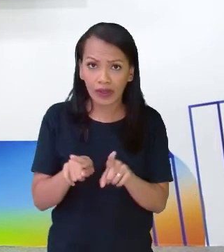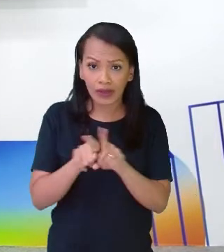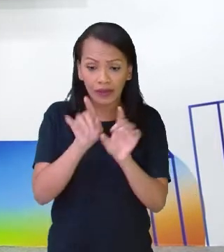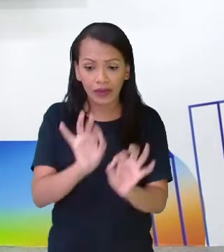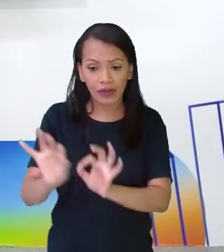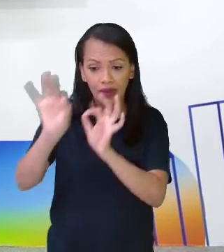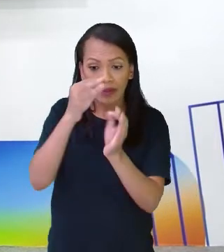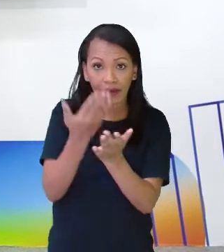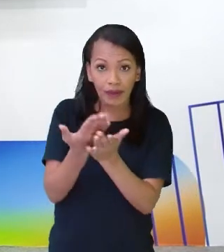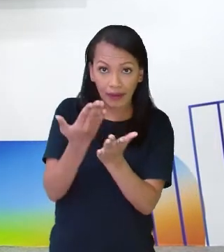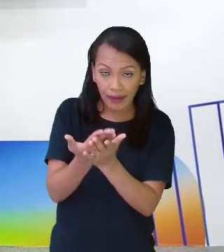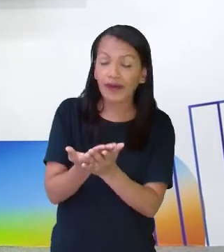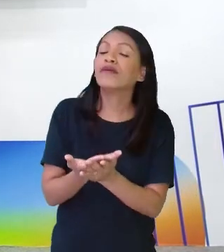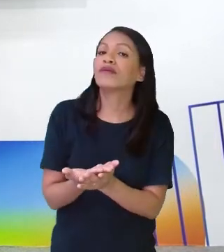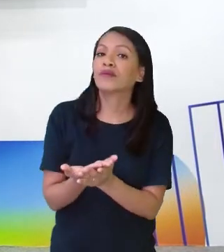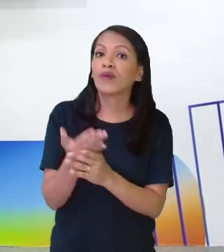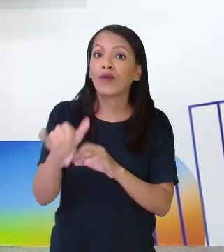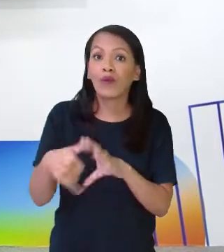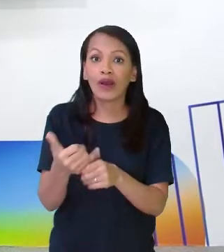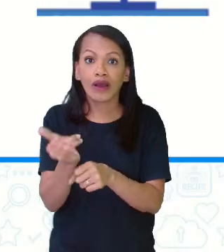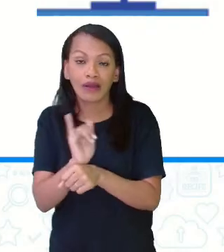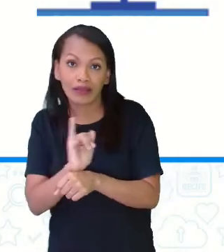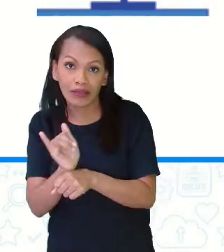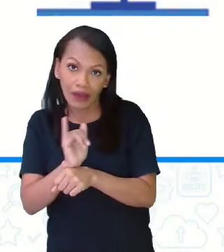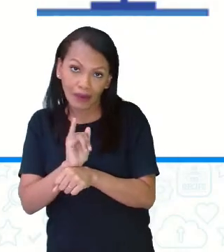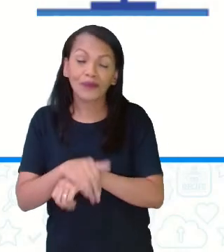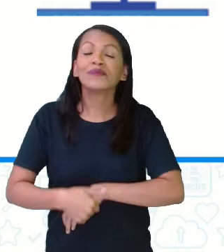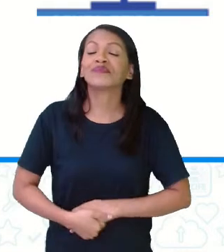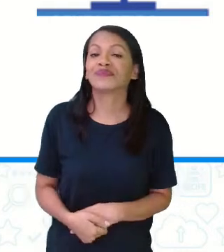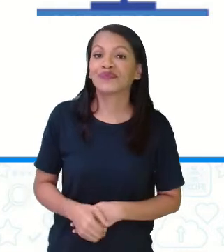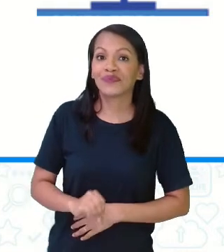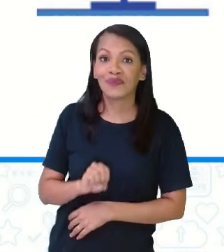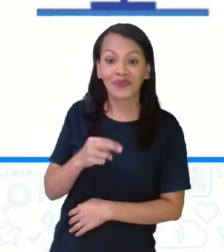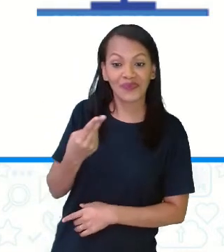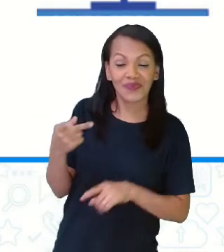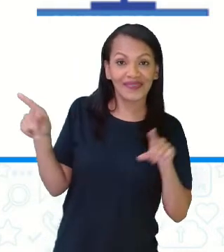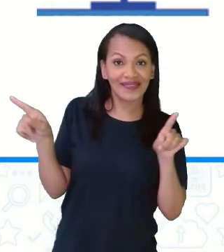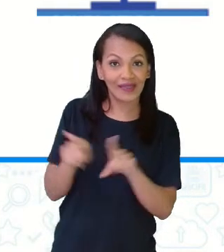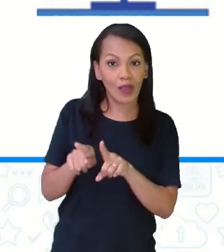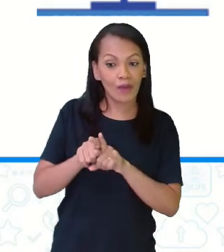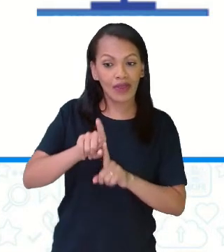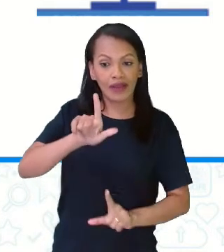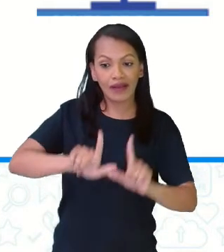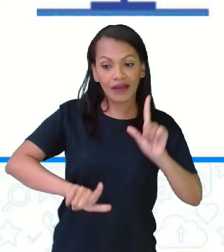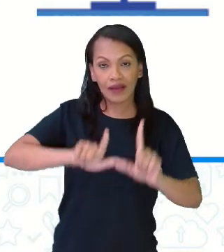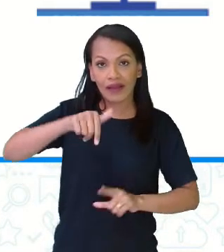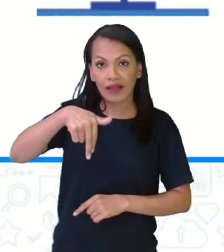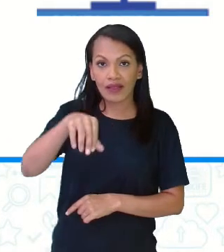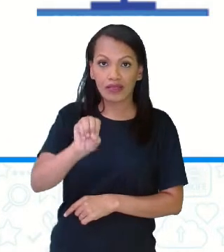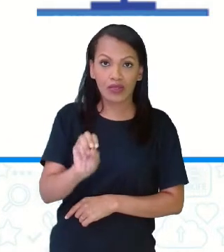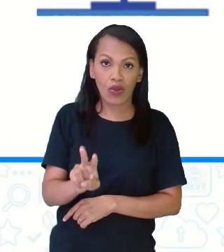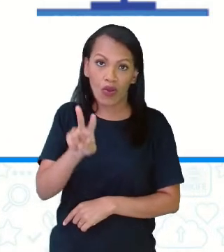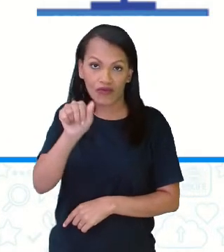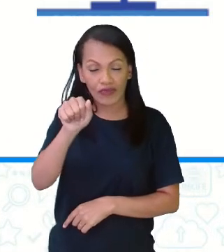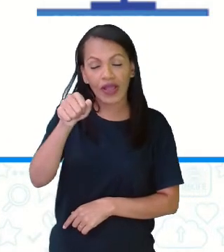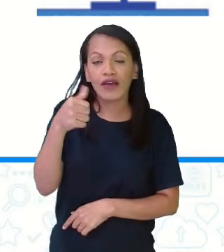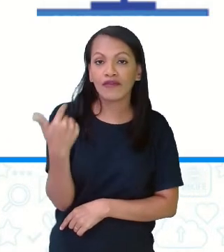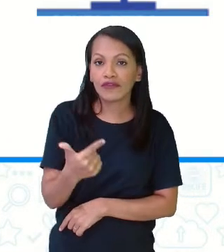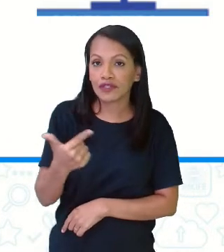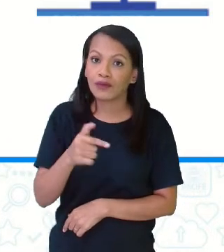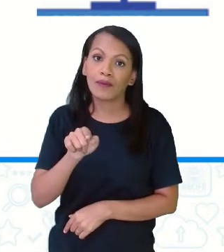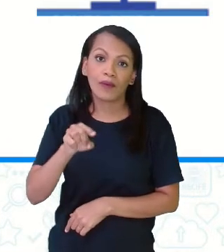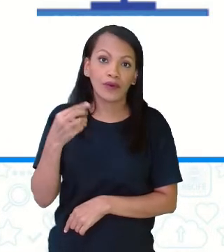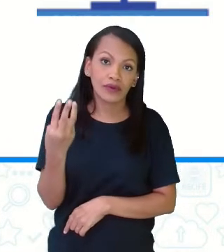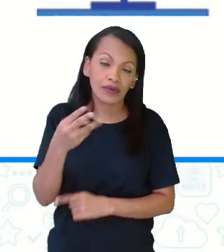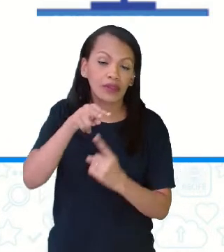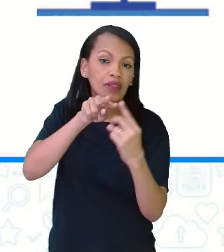acompanhar as nossas aulas pelo canal do YouTube. Ou também assistir pela TV Nova, canal 22.3. As aulas são